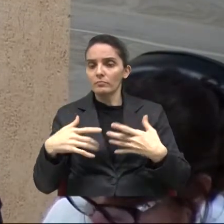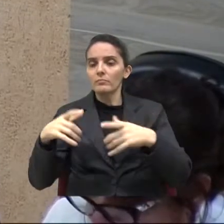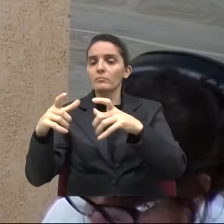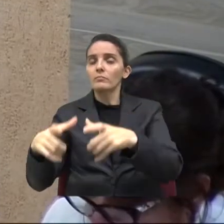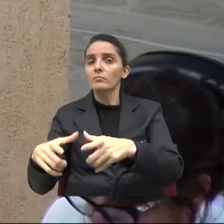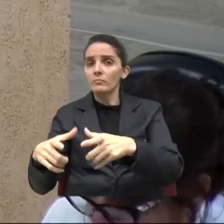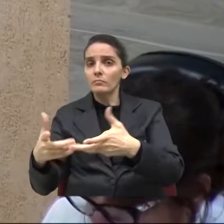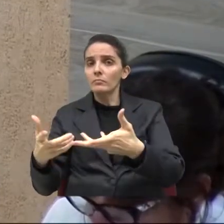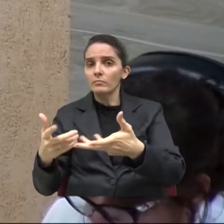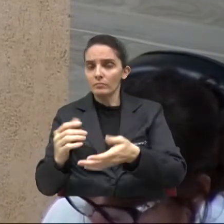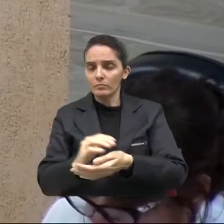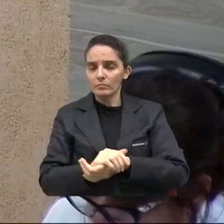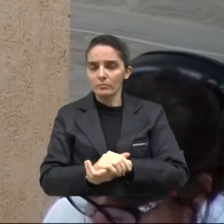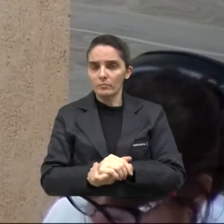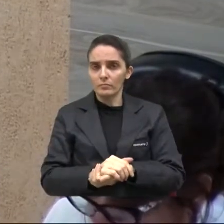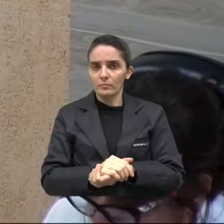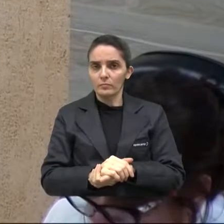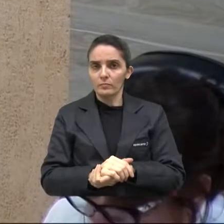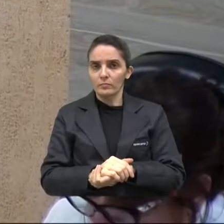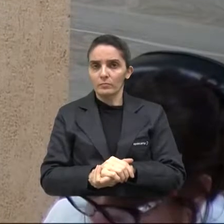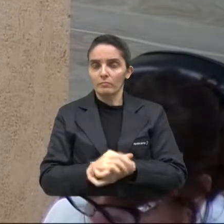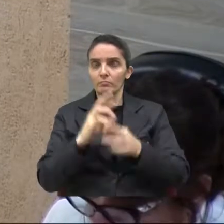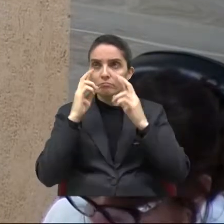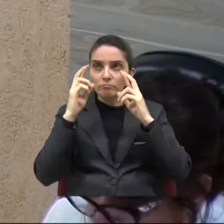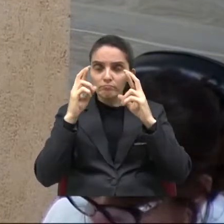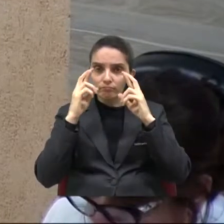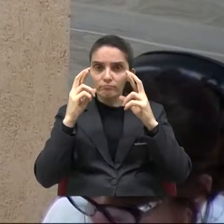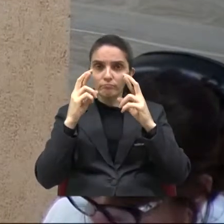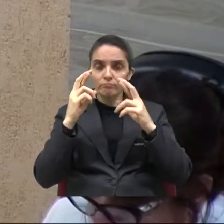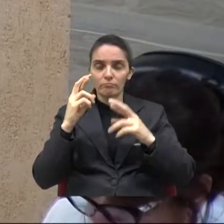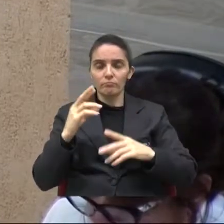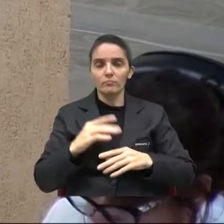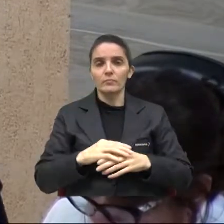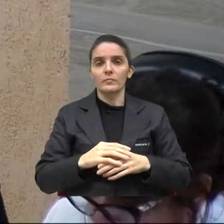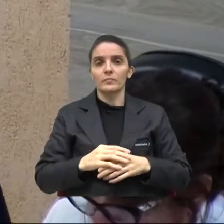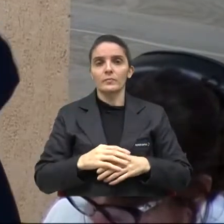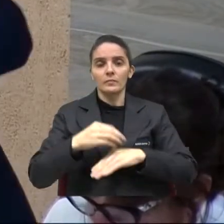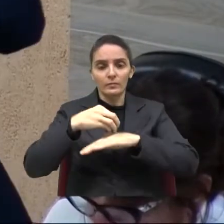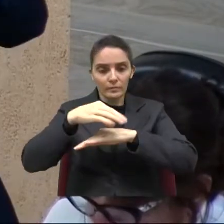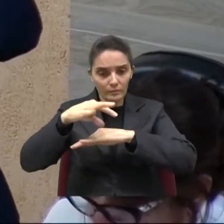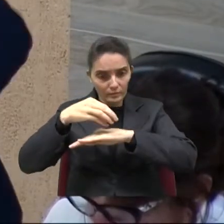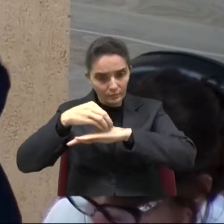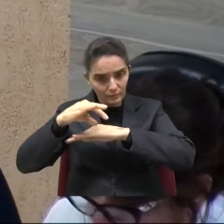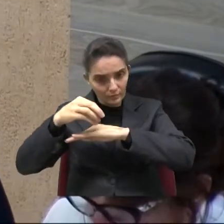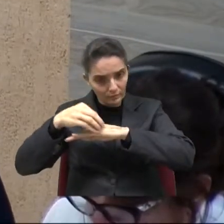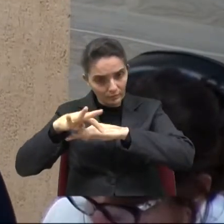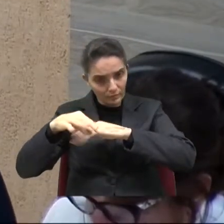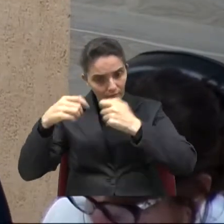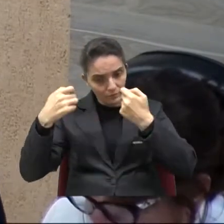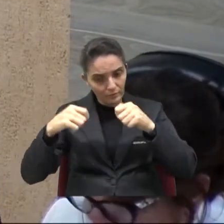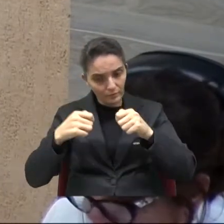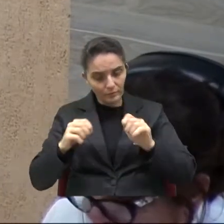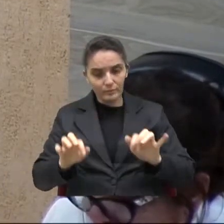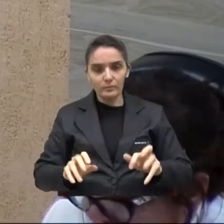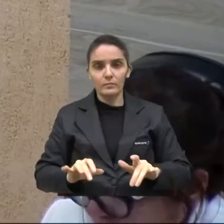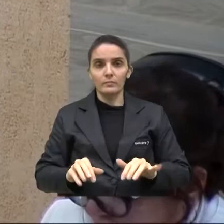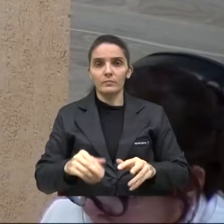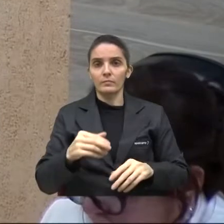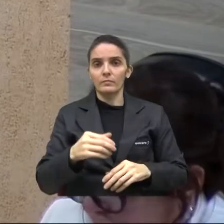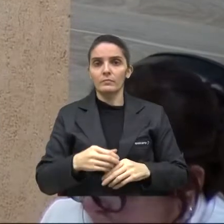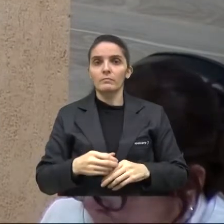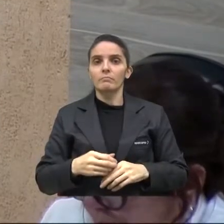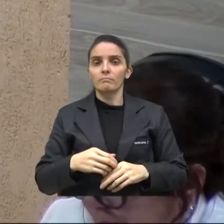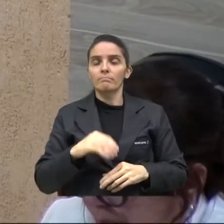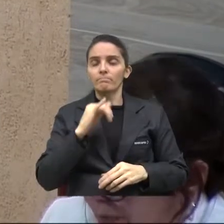a gente espera que o dinheiro, que a informação, vereador Vaguinho, não aconteça como infelizmente, com o projeto de